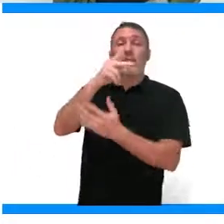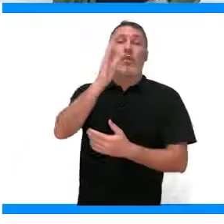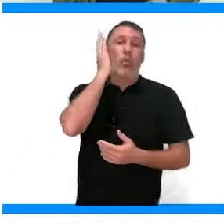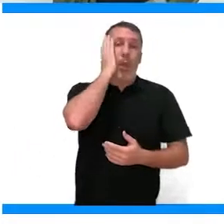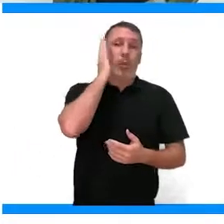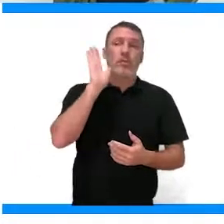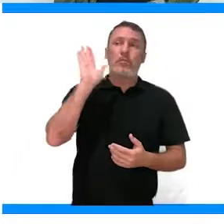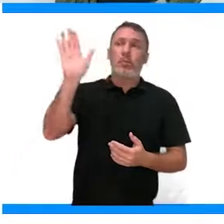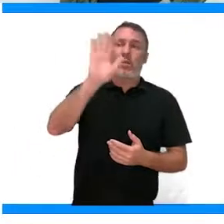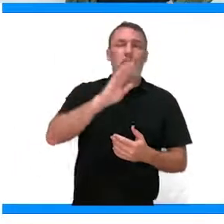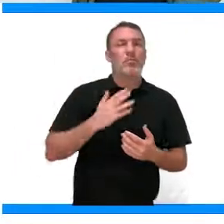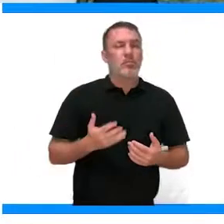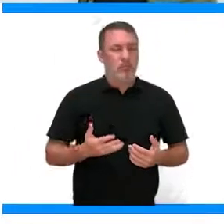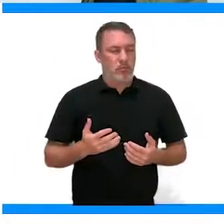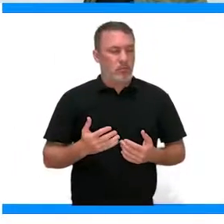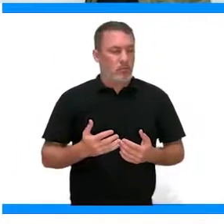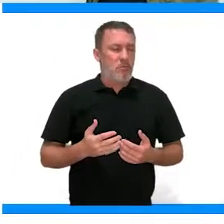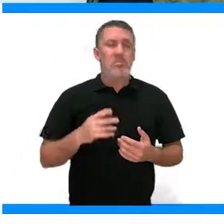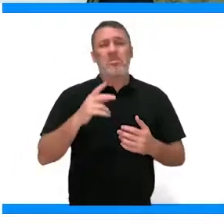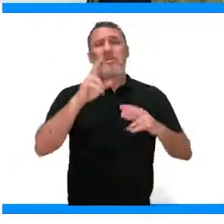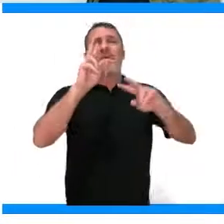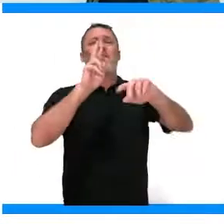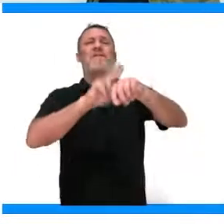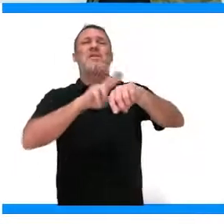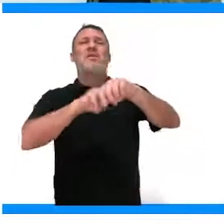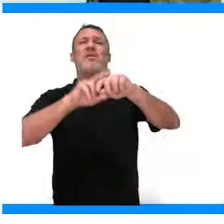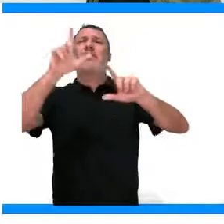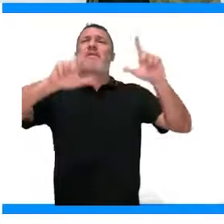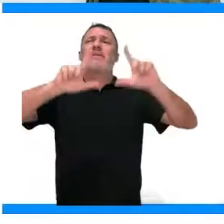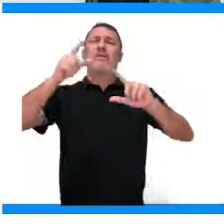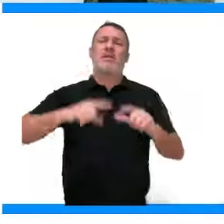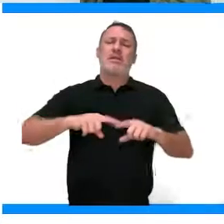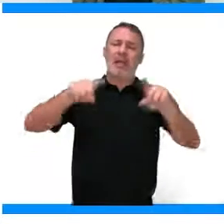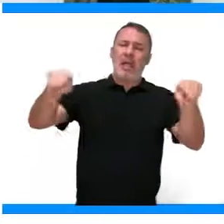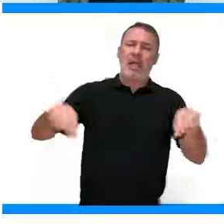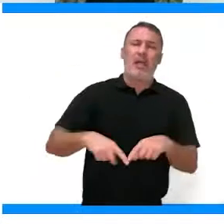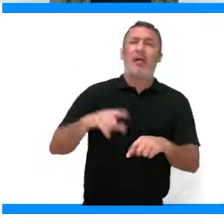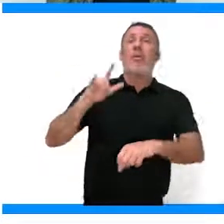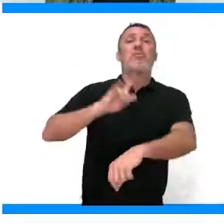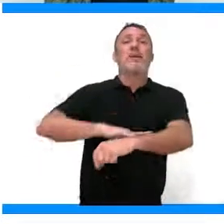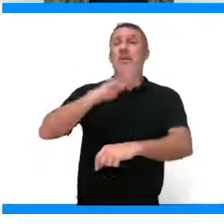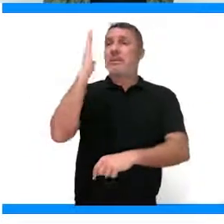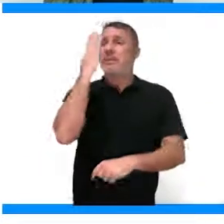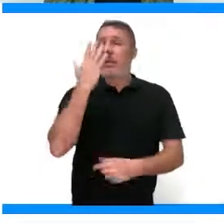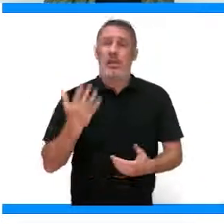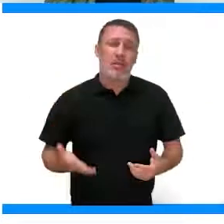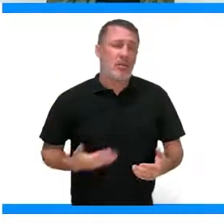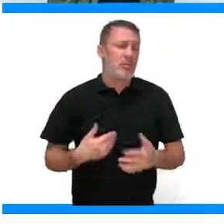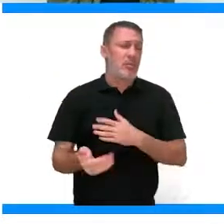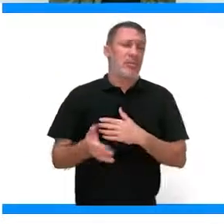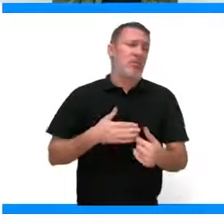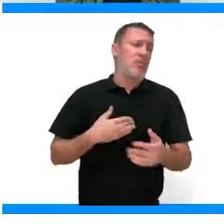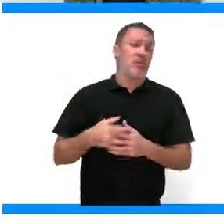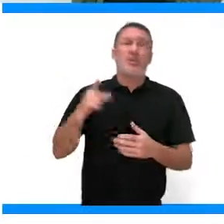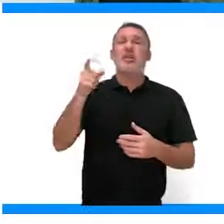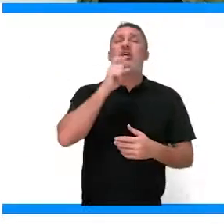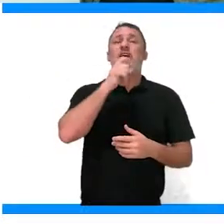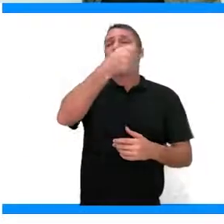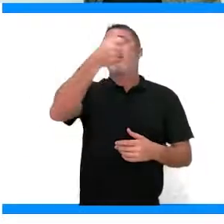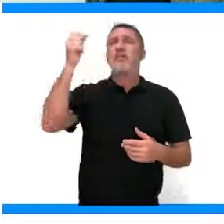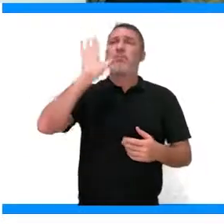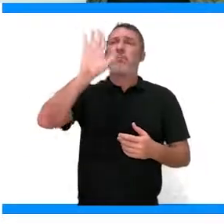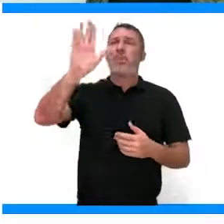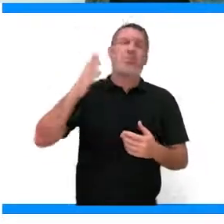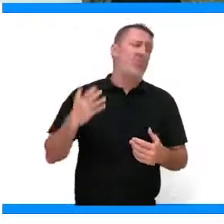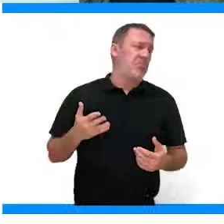quarto. No vidro da televisão da sala, no espelho do banheiro, má ideia, né? Na porta da